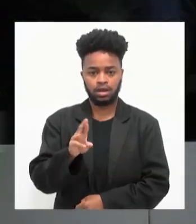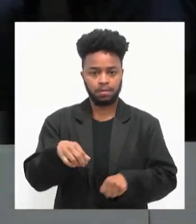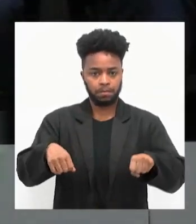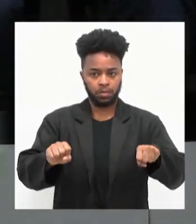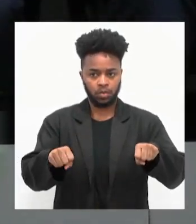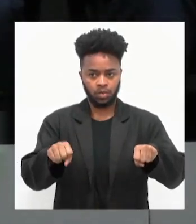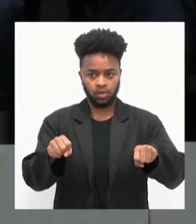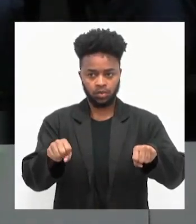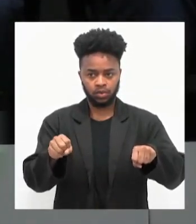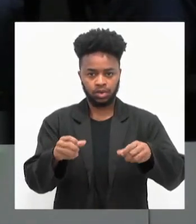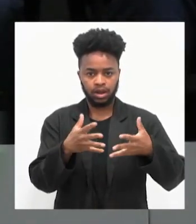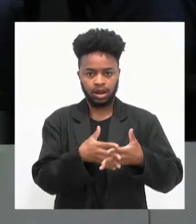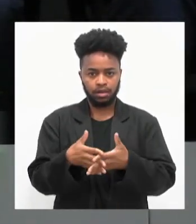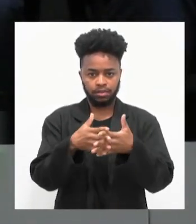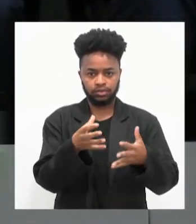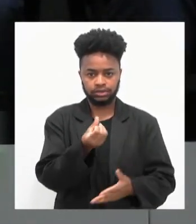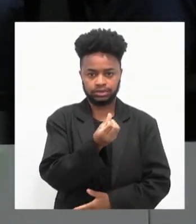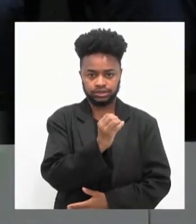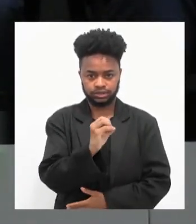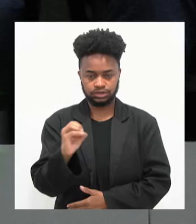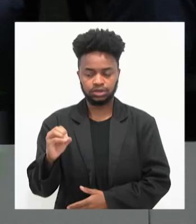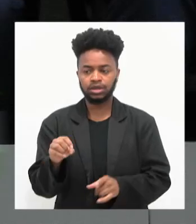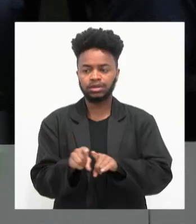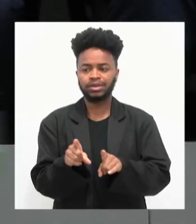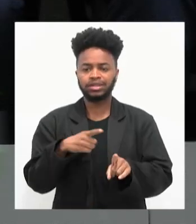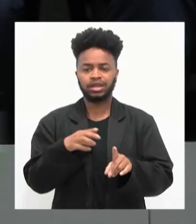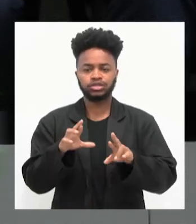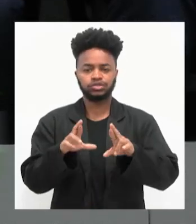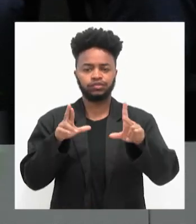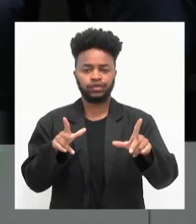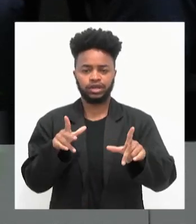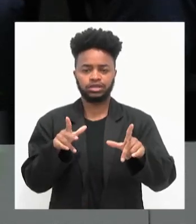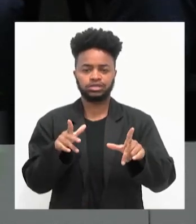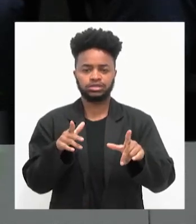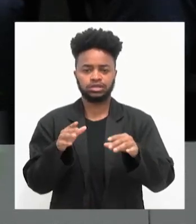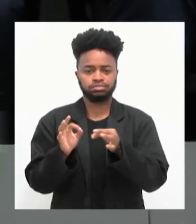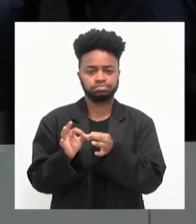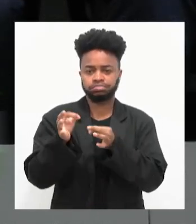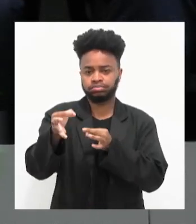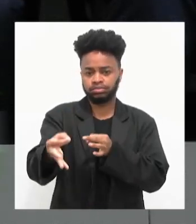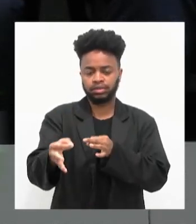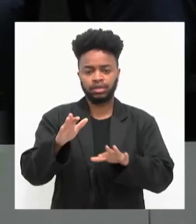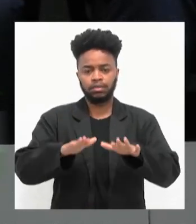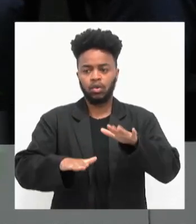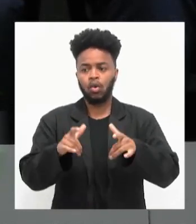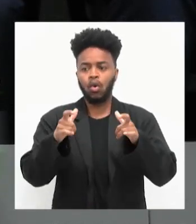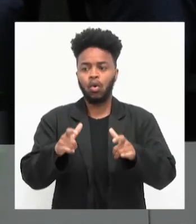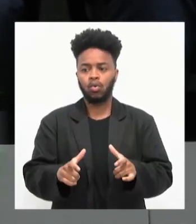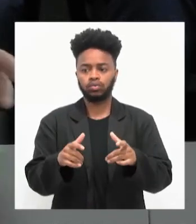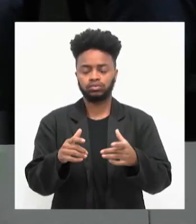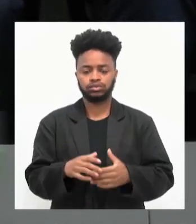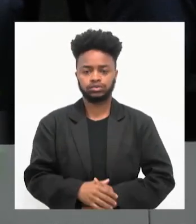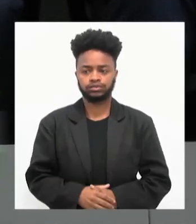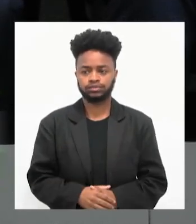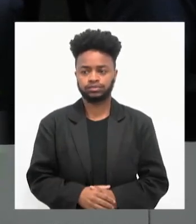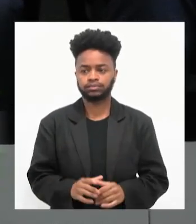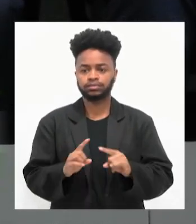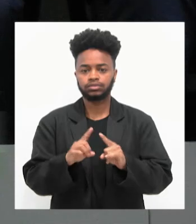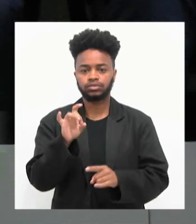o caminhão era R$600 e tinha uma diferençazinha de quilometragem, dependendo de onde era a apreensão. Tá. Mas a princípio só